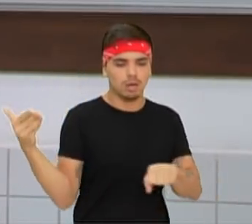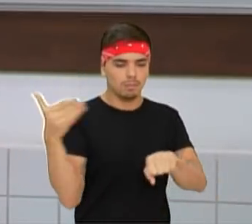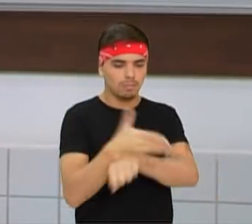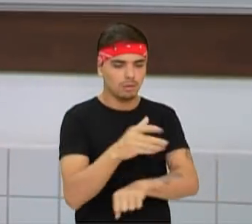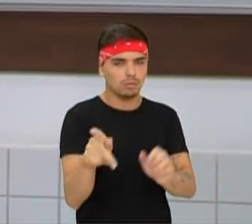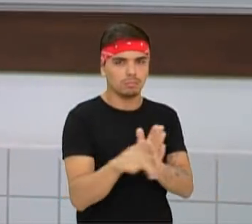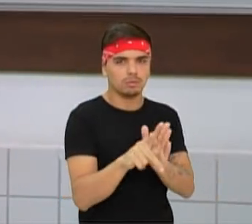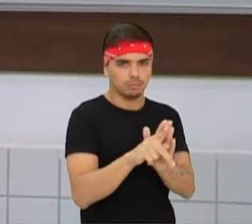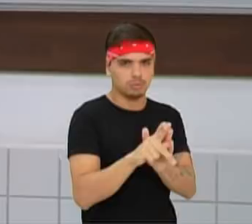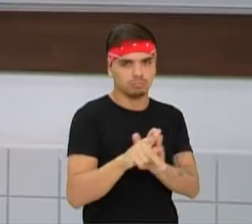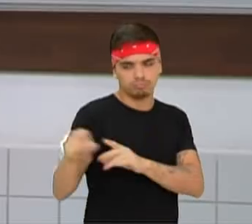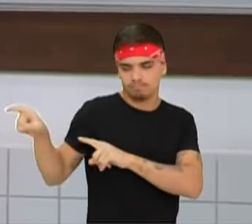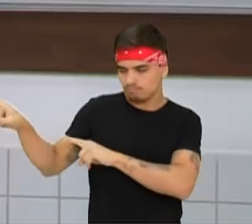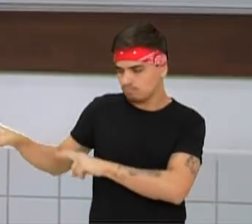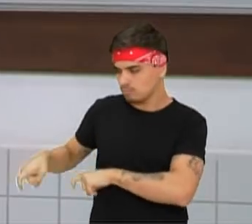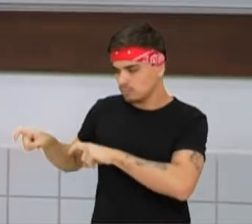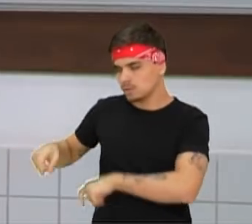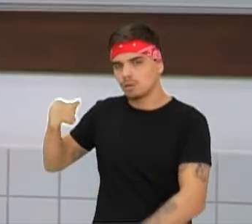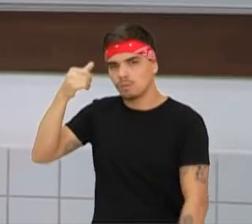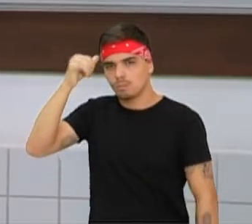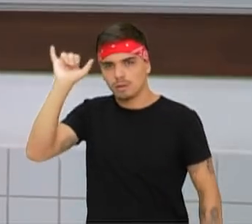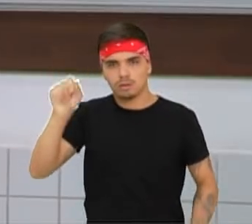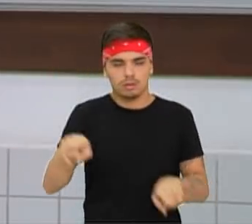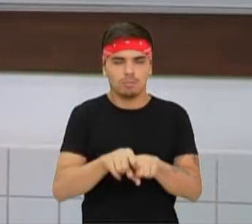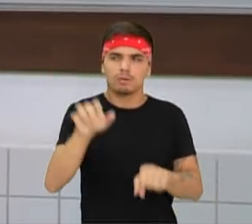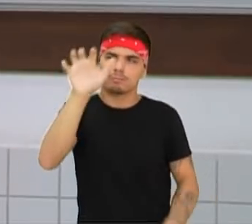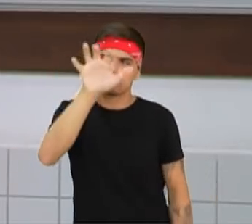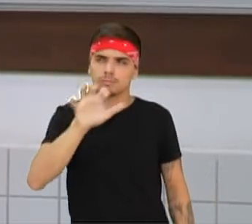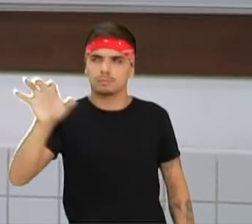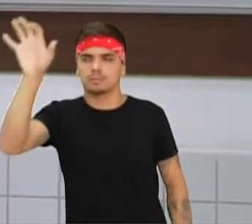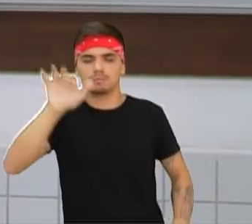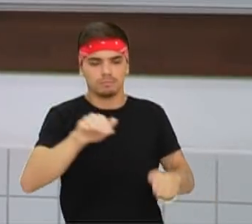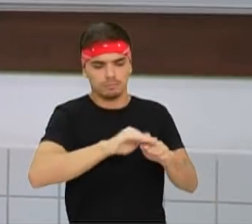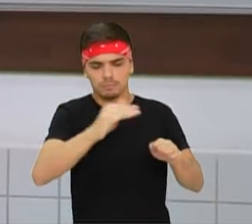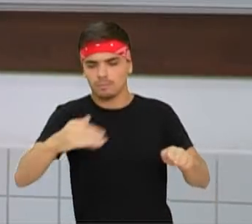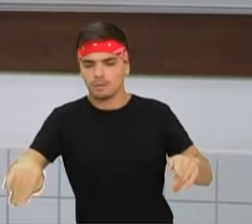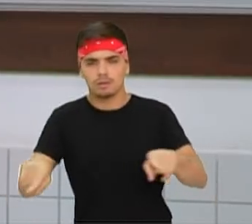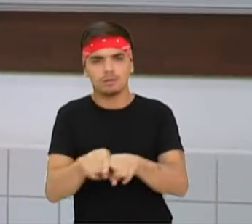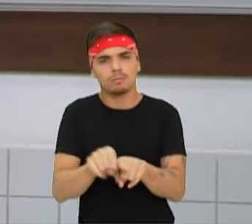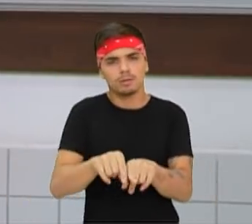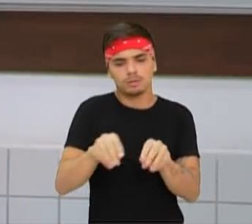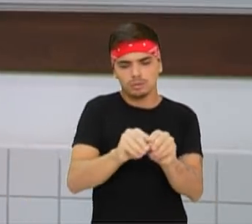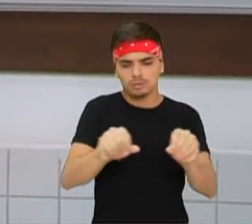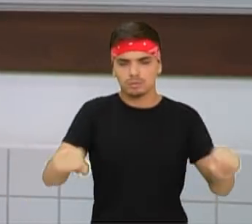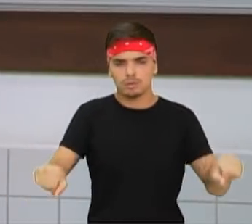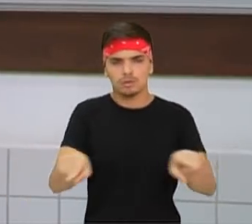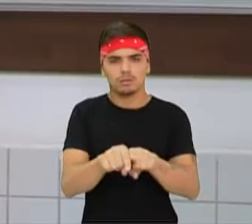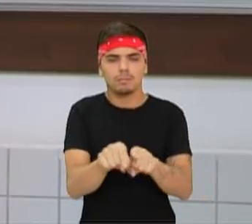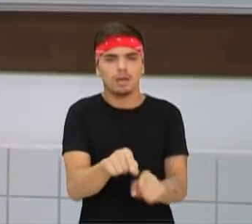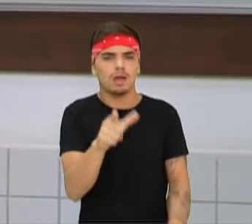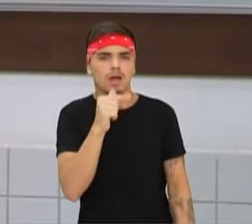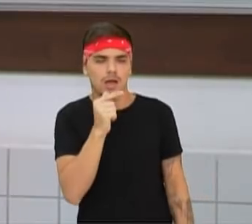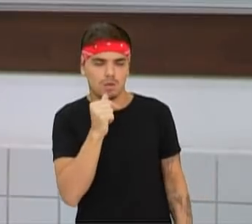na agropecuária. Falamos um pouquinho ali do clima, do relevo, do solo, da água.